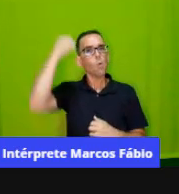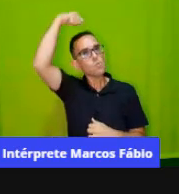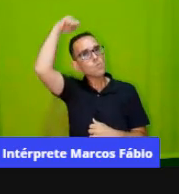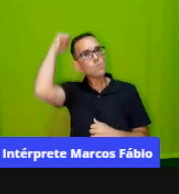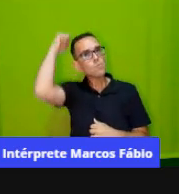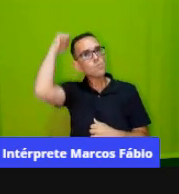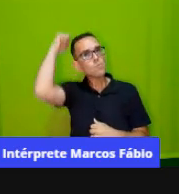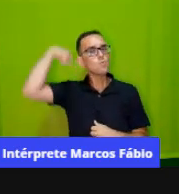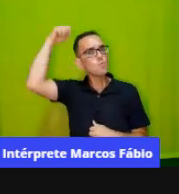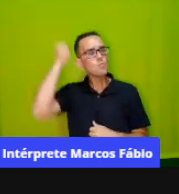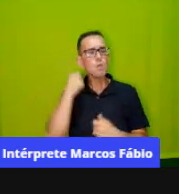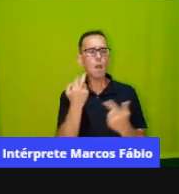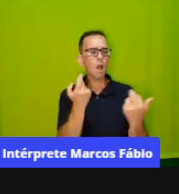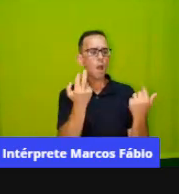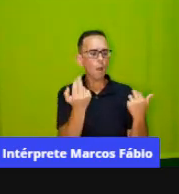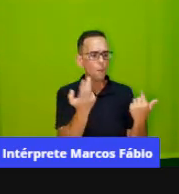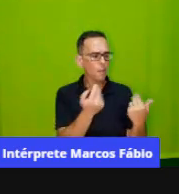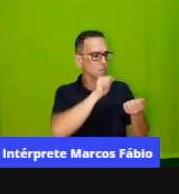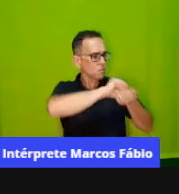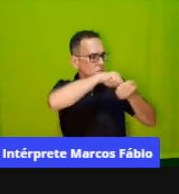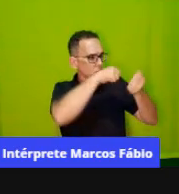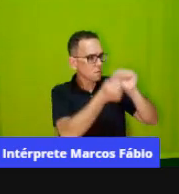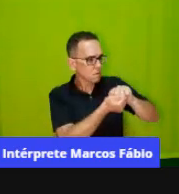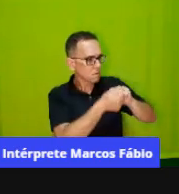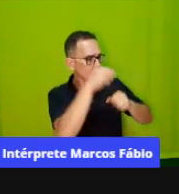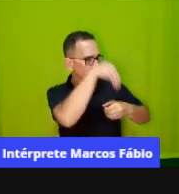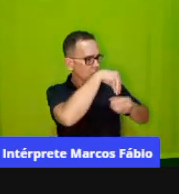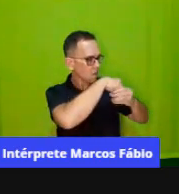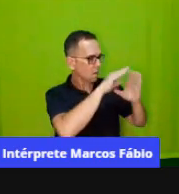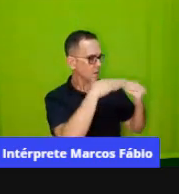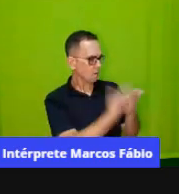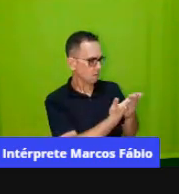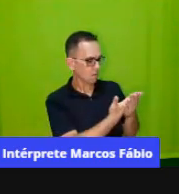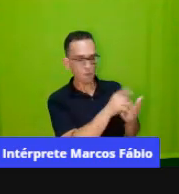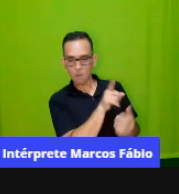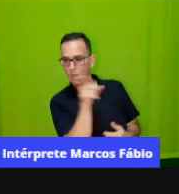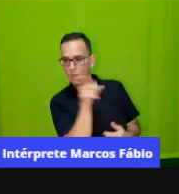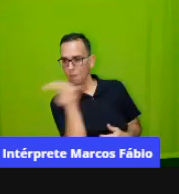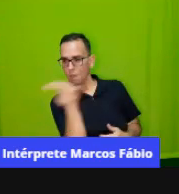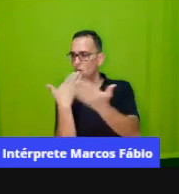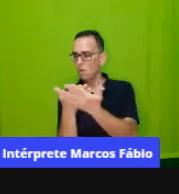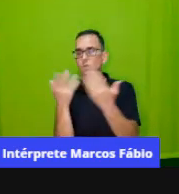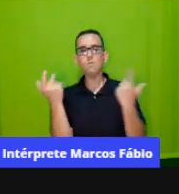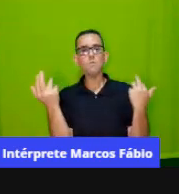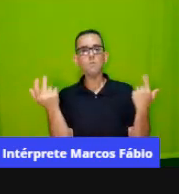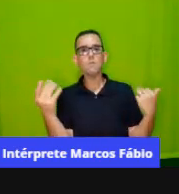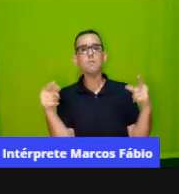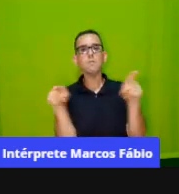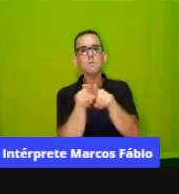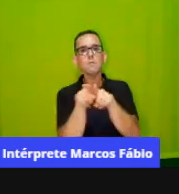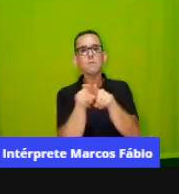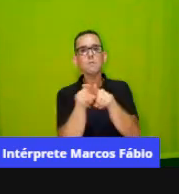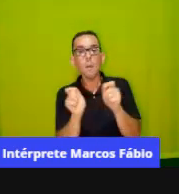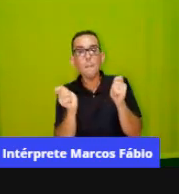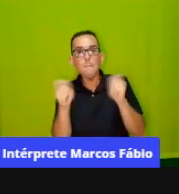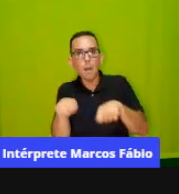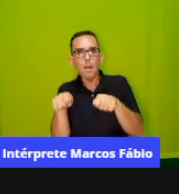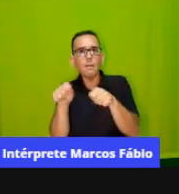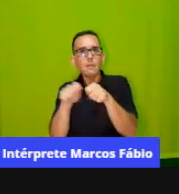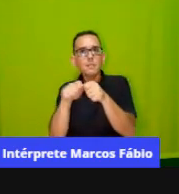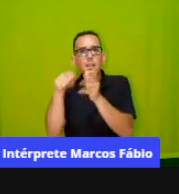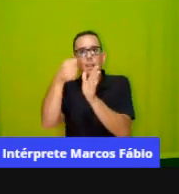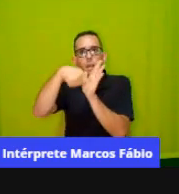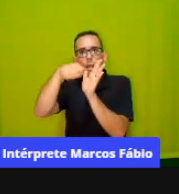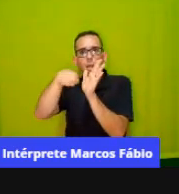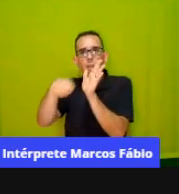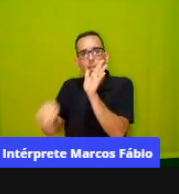vezes a mesma adaptação que ele utiliza em casa, ele utiliza na escola, para poder realizar a escrita. Então,